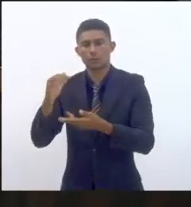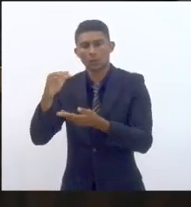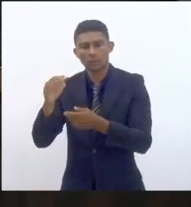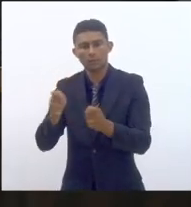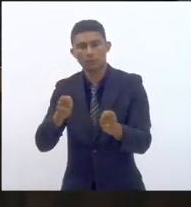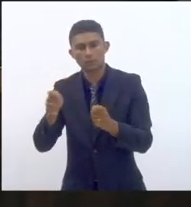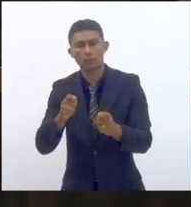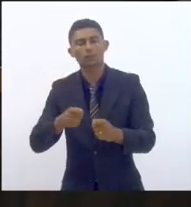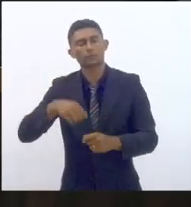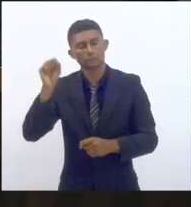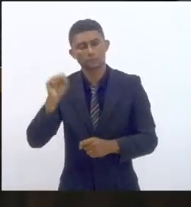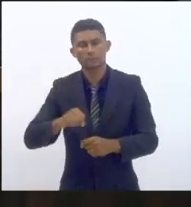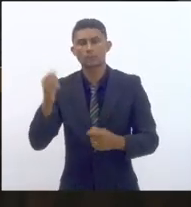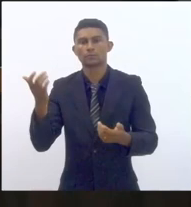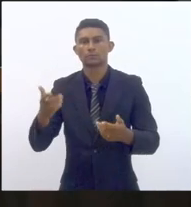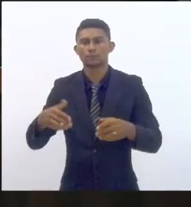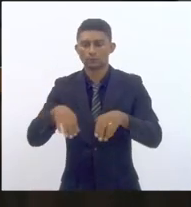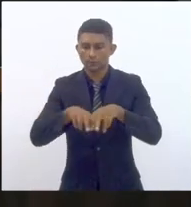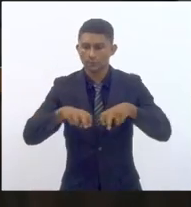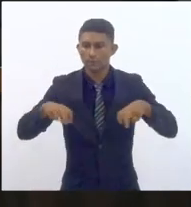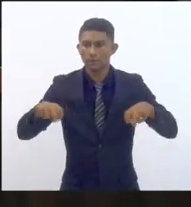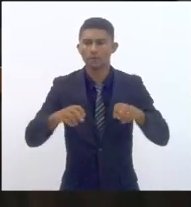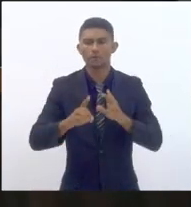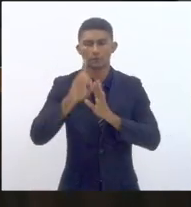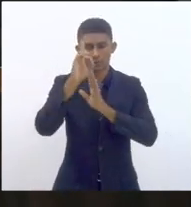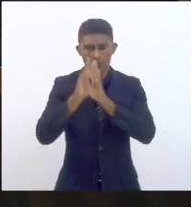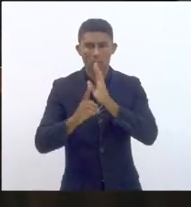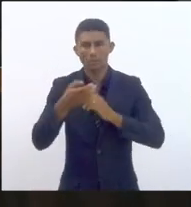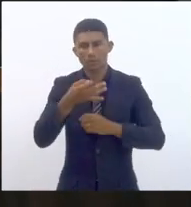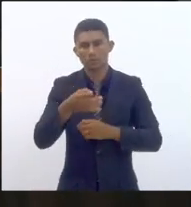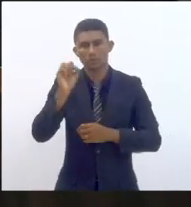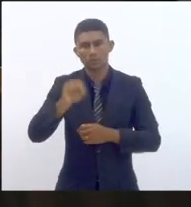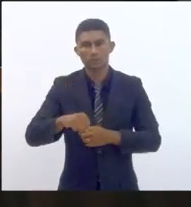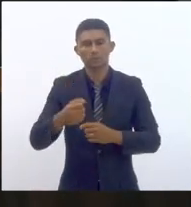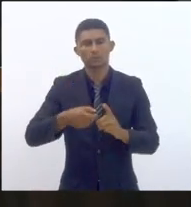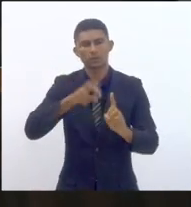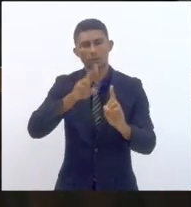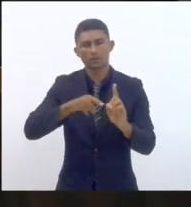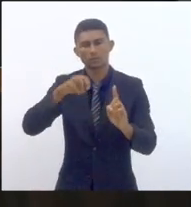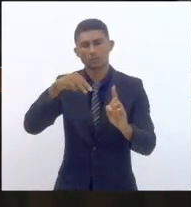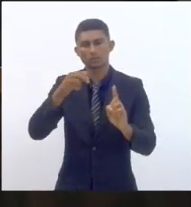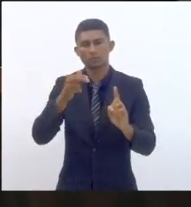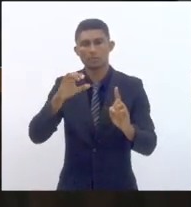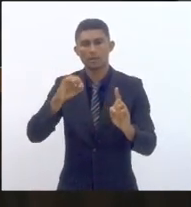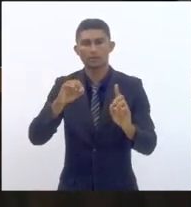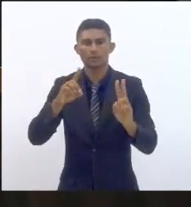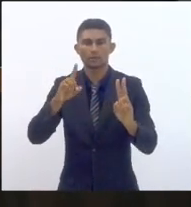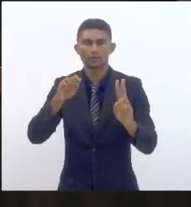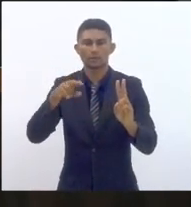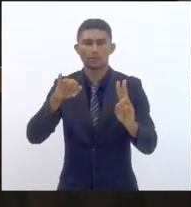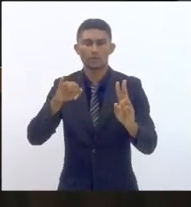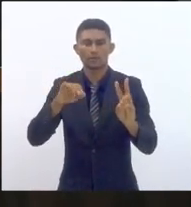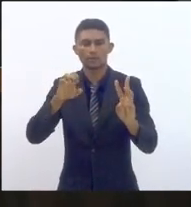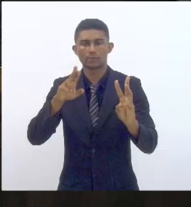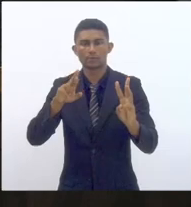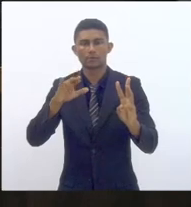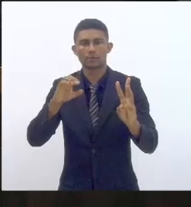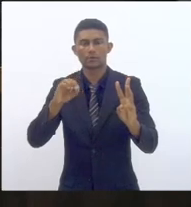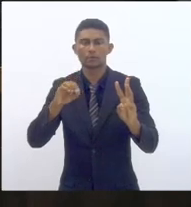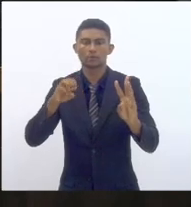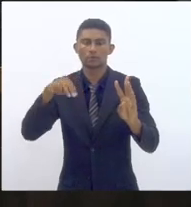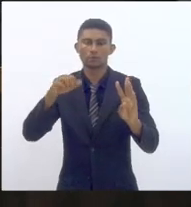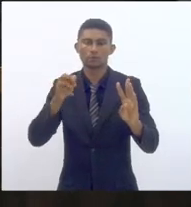controle, favorável. Da mesa diretora, favorável. Relatores, deputado Márcio Pacheco, Dani Monteiro, Eurico Júnior, Márcio